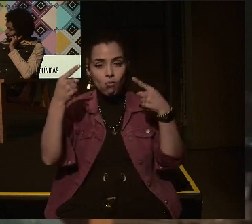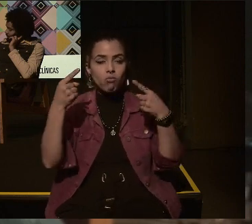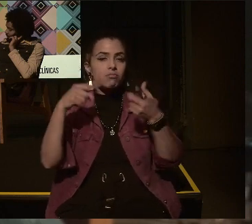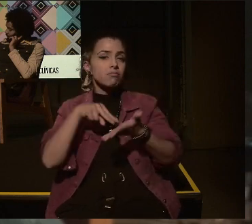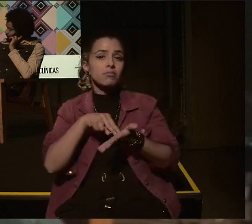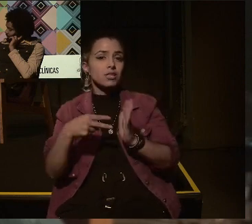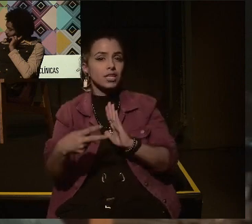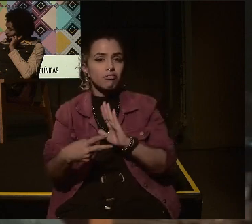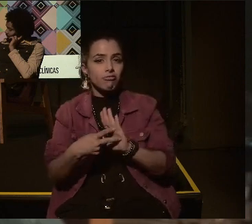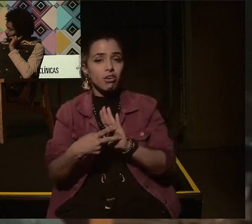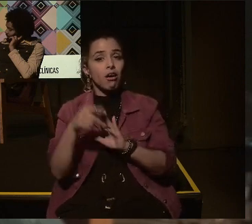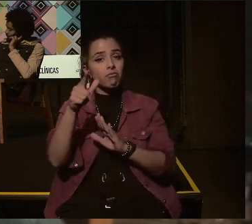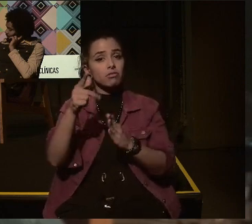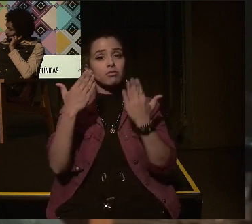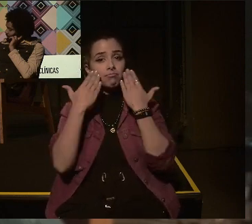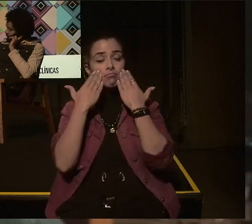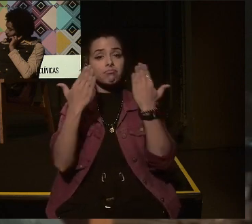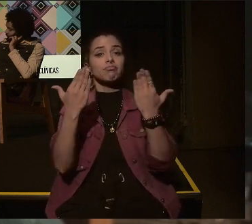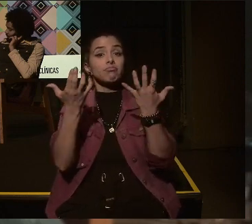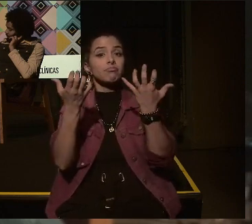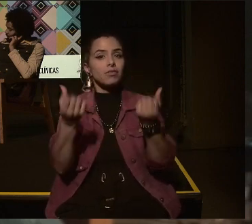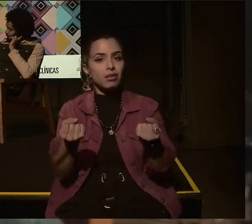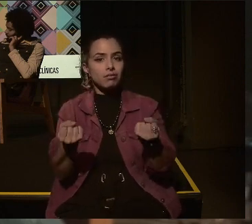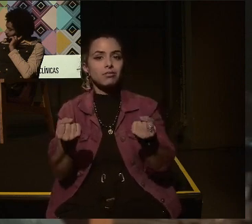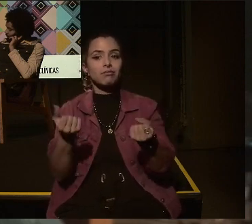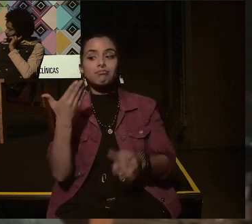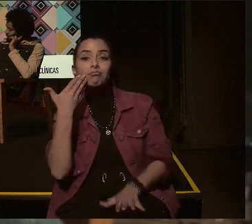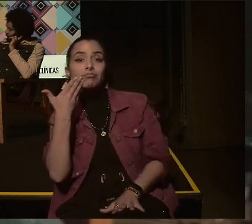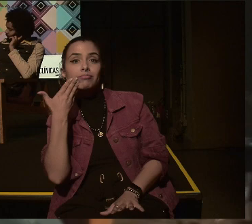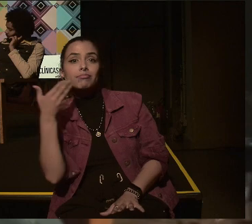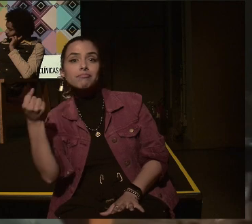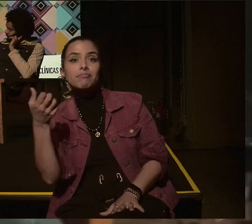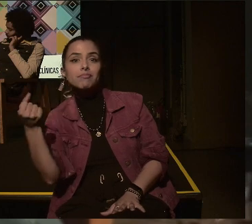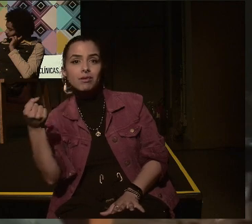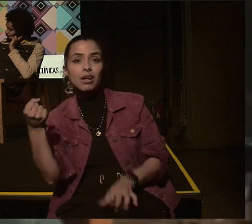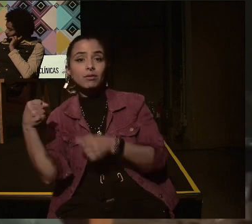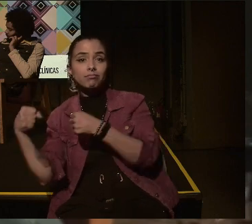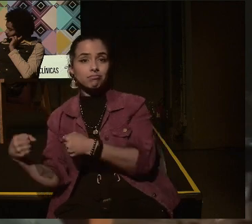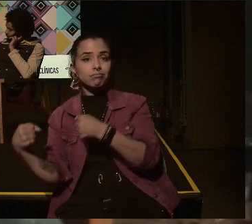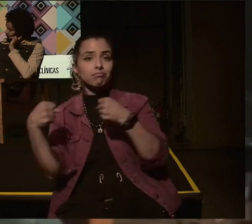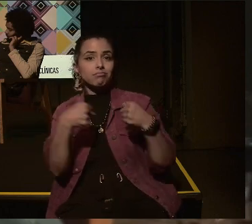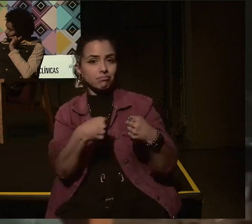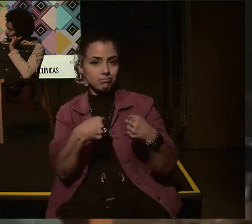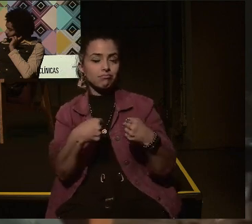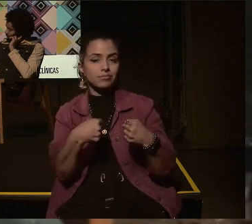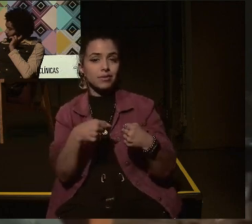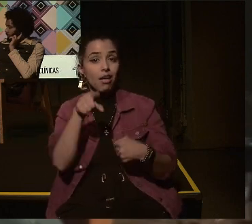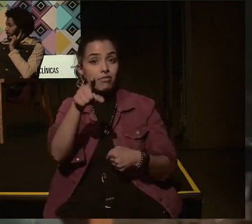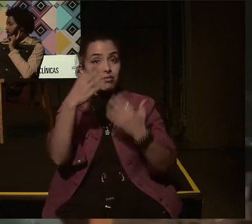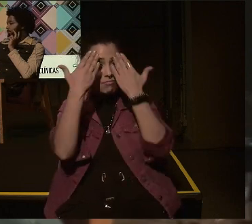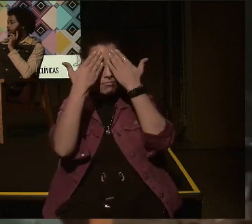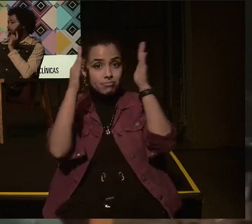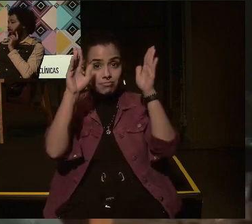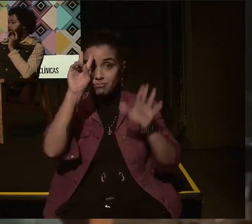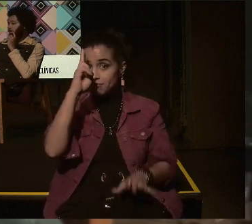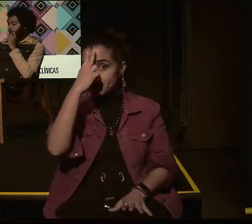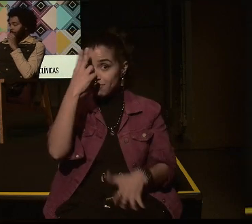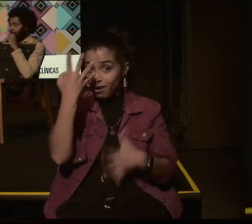Encarar o manicômio é encarar uma lógica classista. Encarar o manicômio